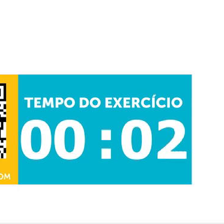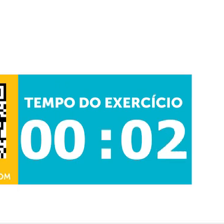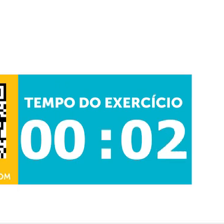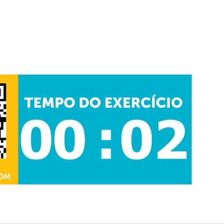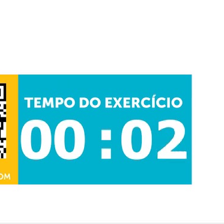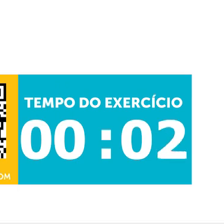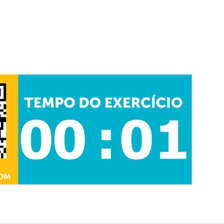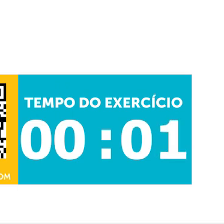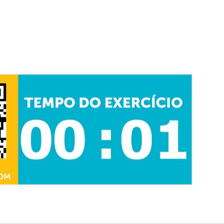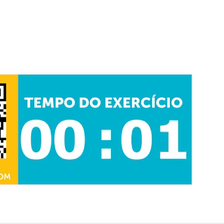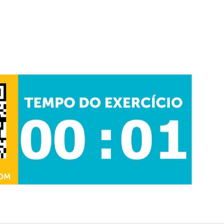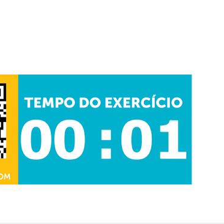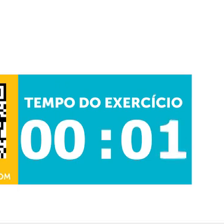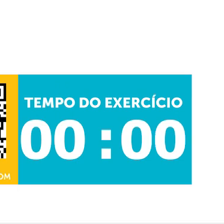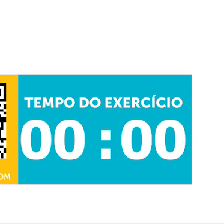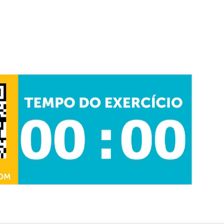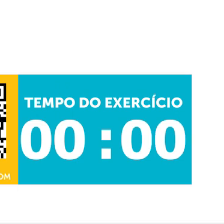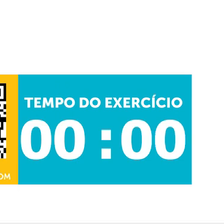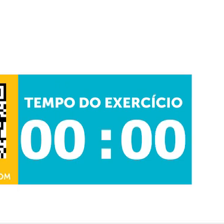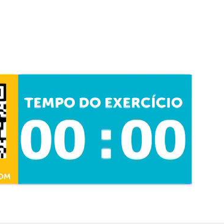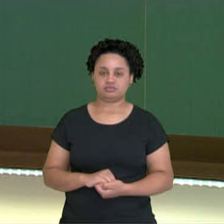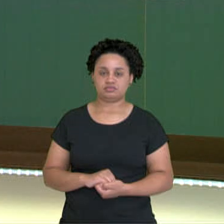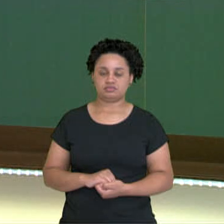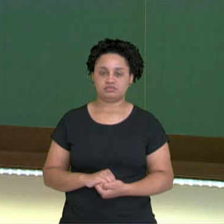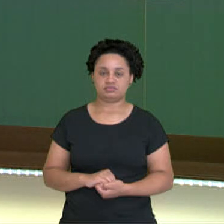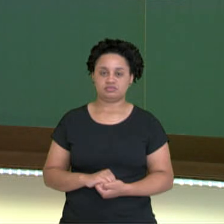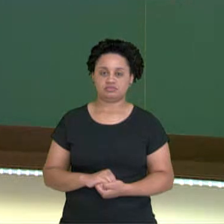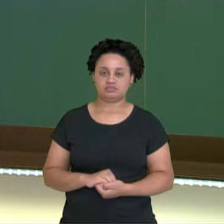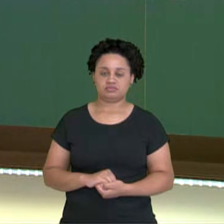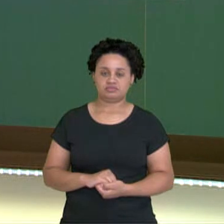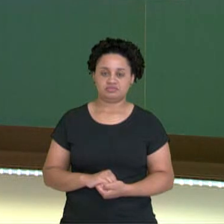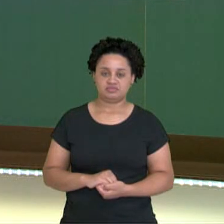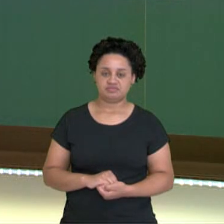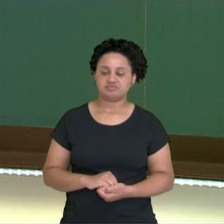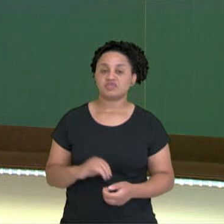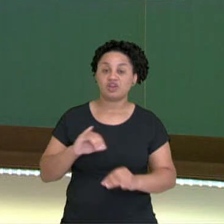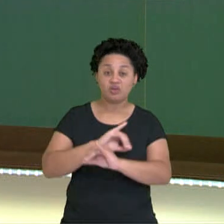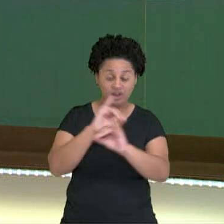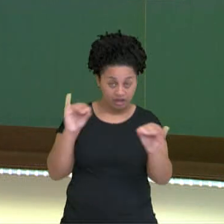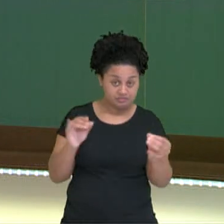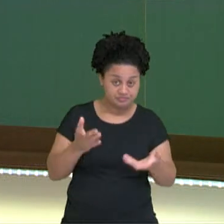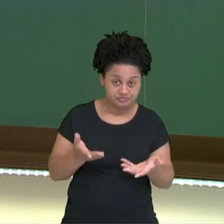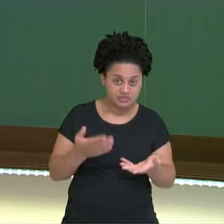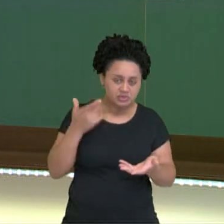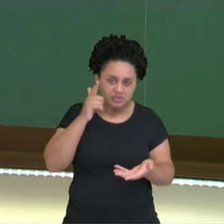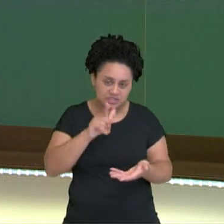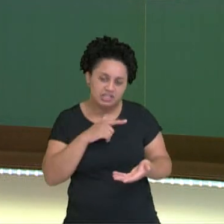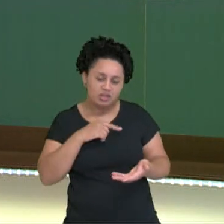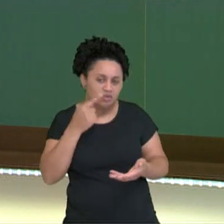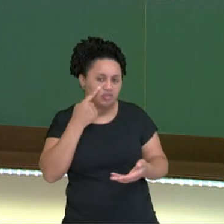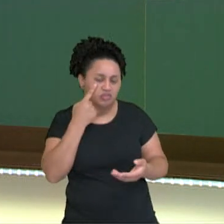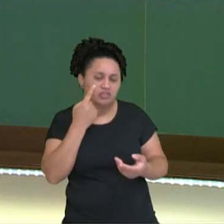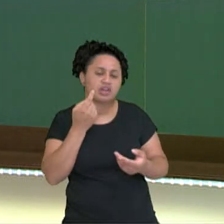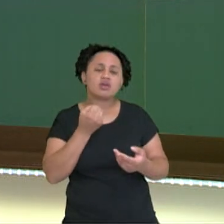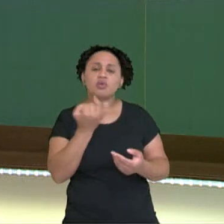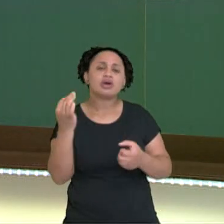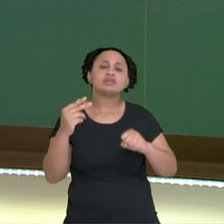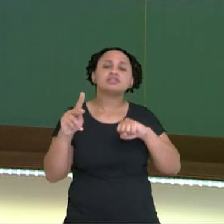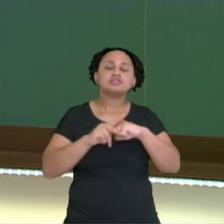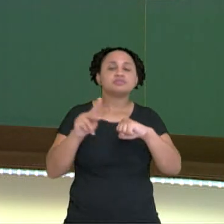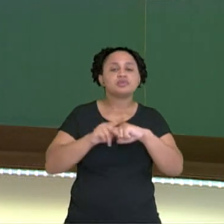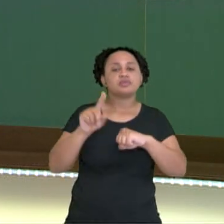está vivo, para isso que serve o censo, para a gente ter estatísticas, comprovações e como que está a qualidade de tal